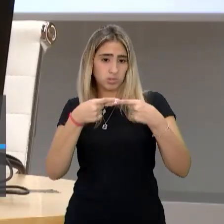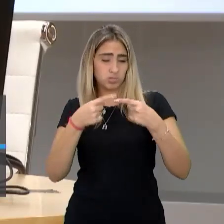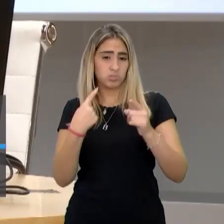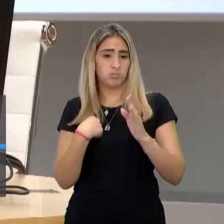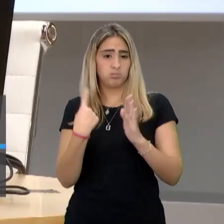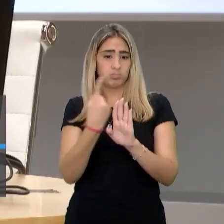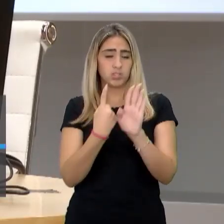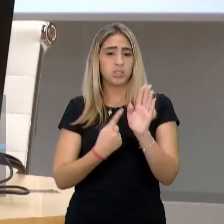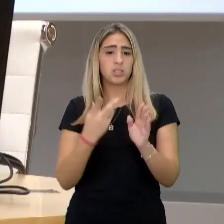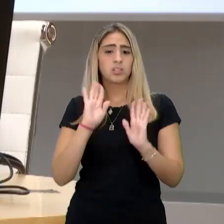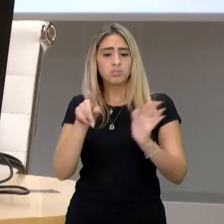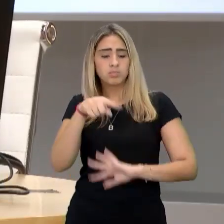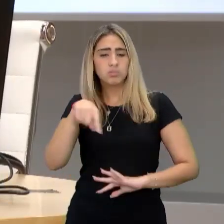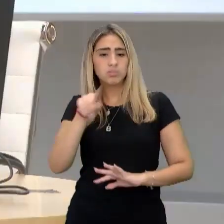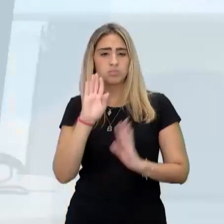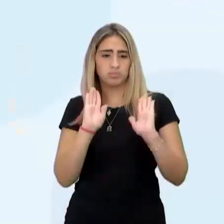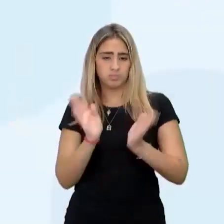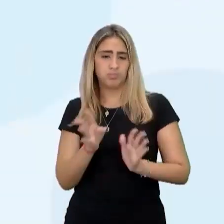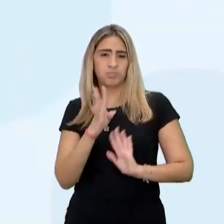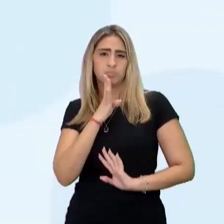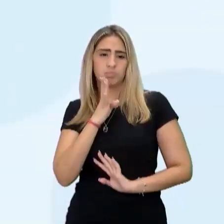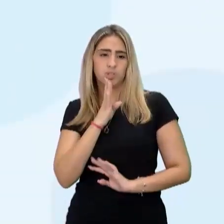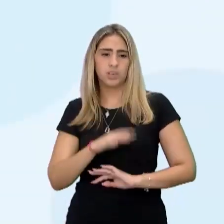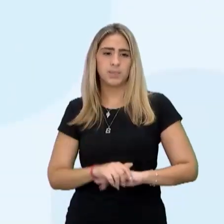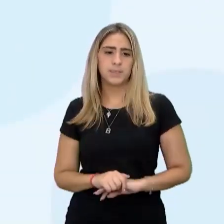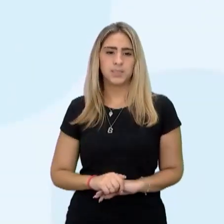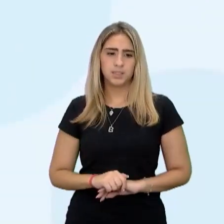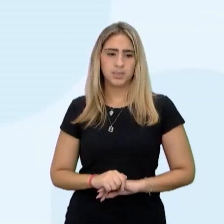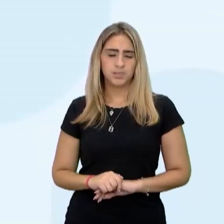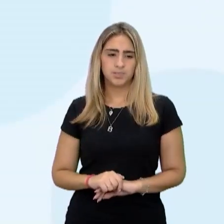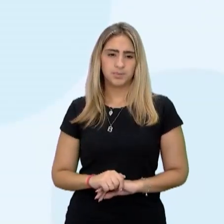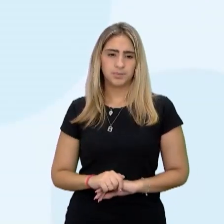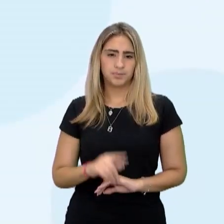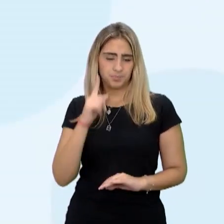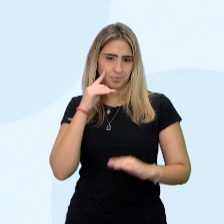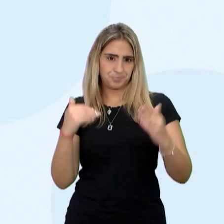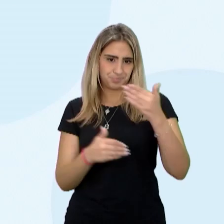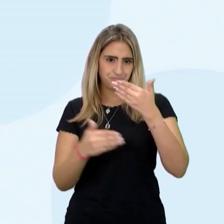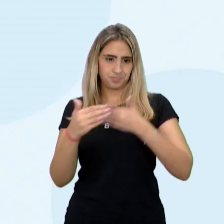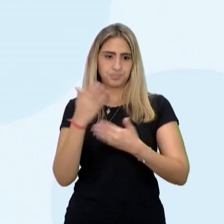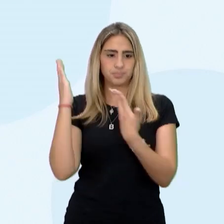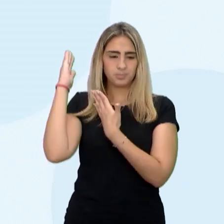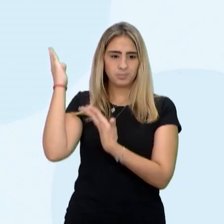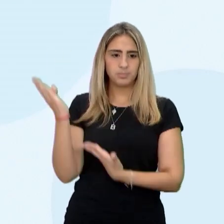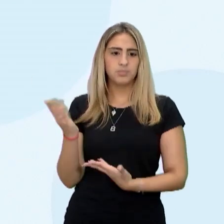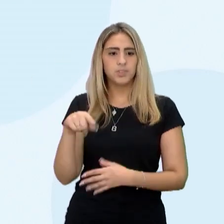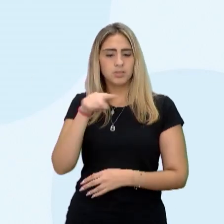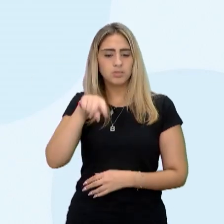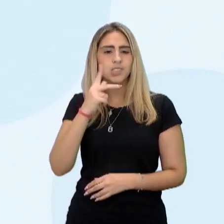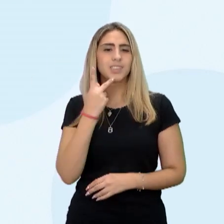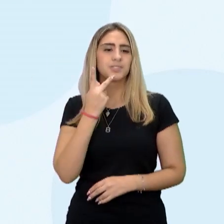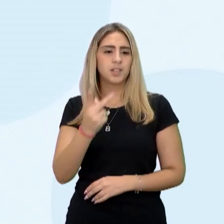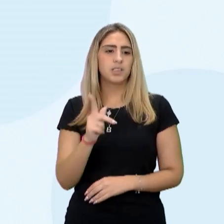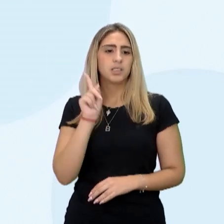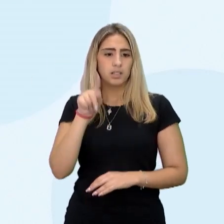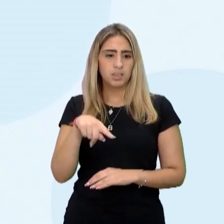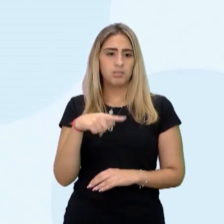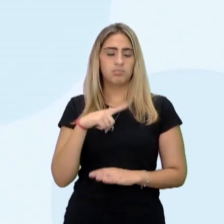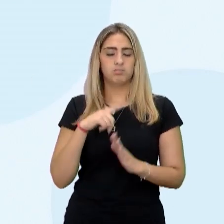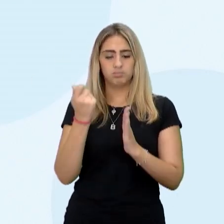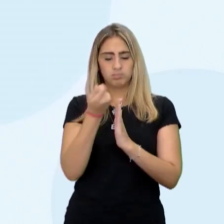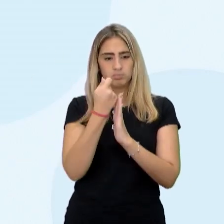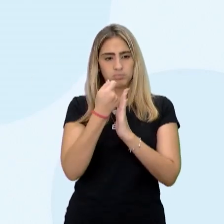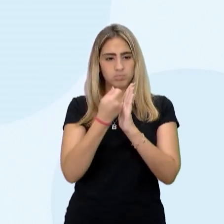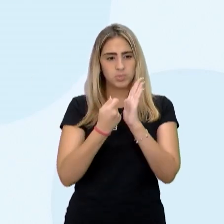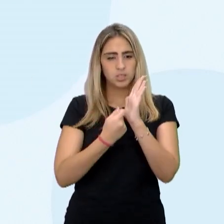foi praticamente o que vocês já contemplaram, né? Mas só para constar, então, no próximo slide, o objetivo é justamente isso que vocês falaram. É descrever, né,